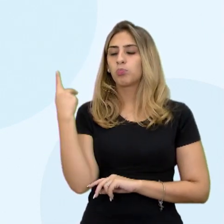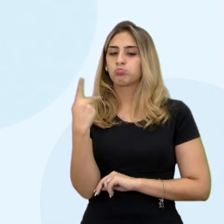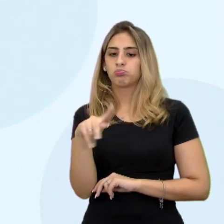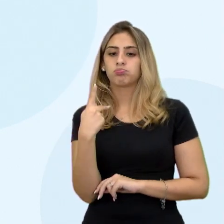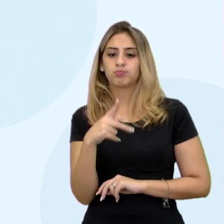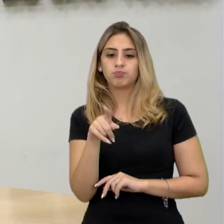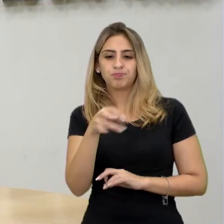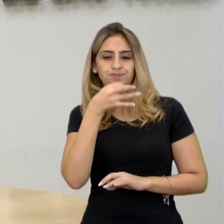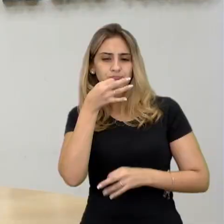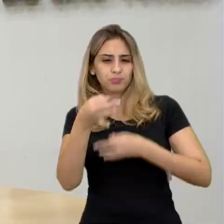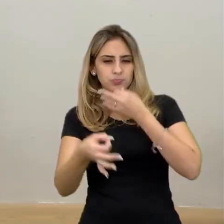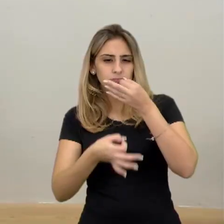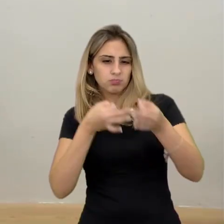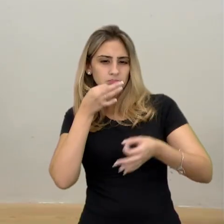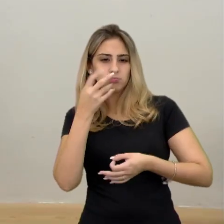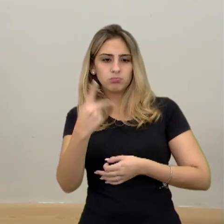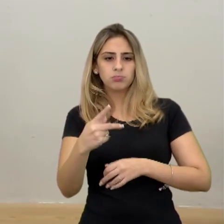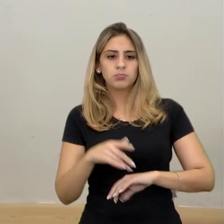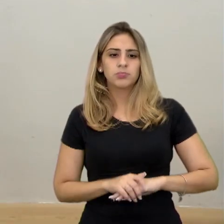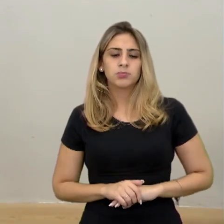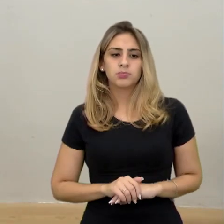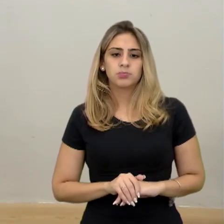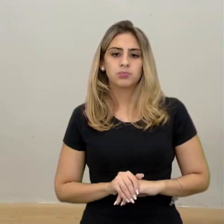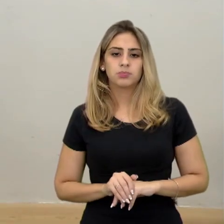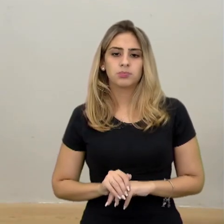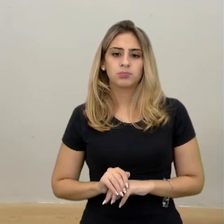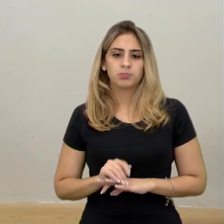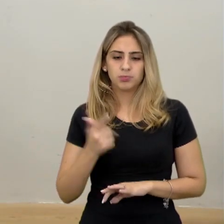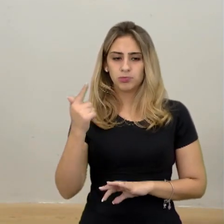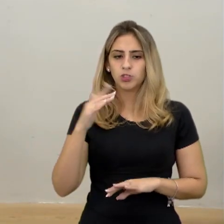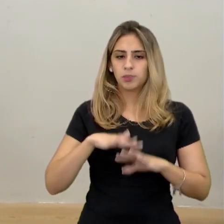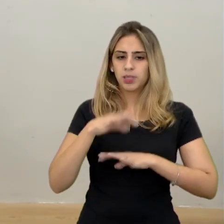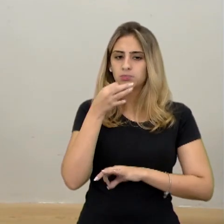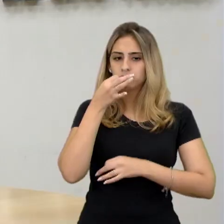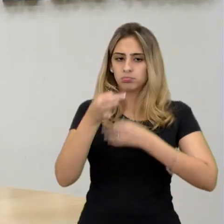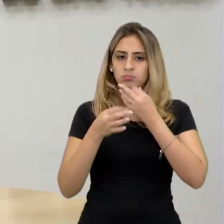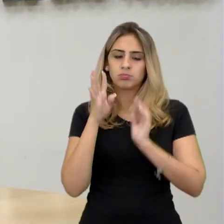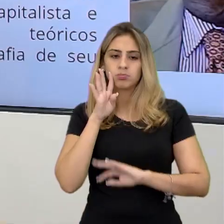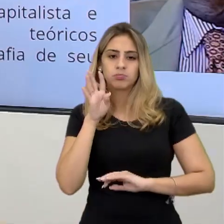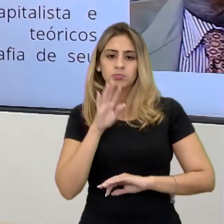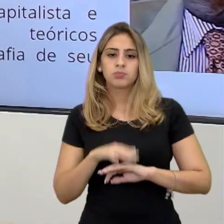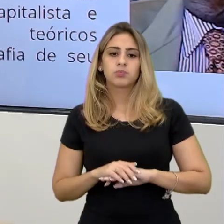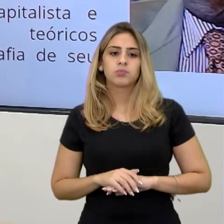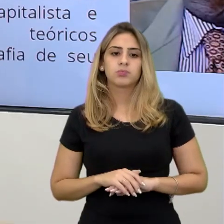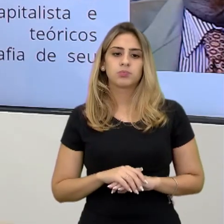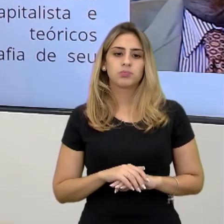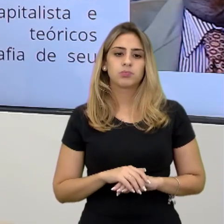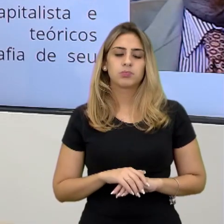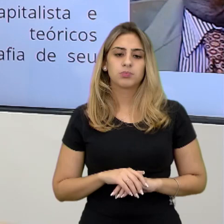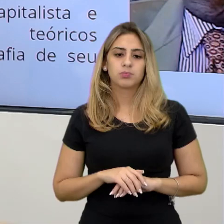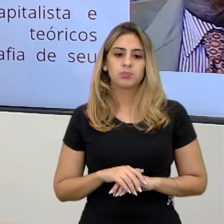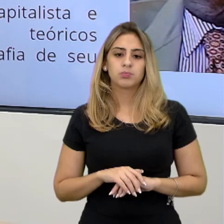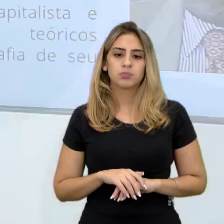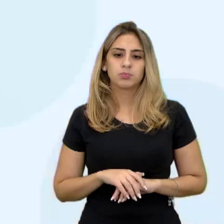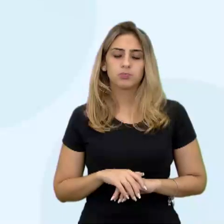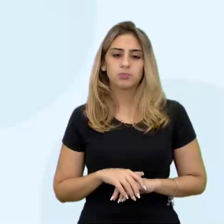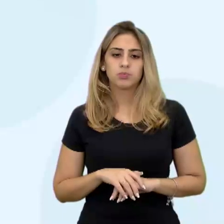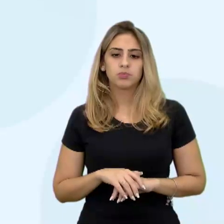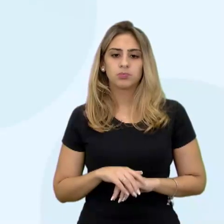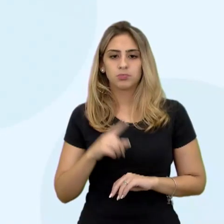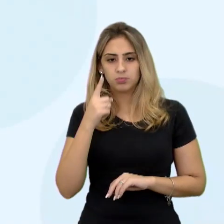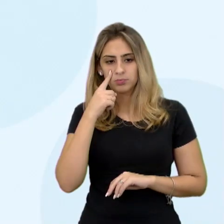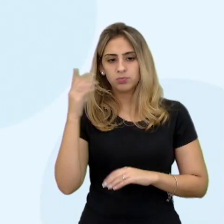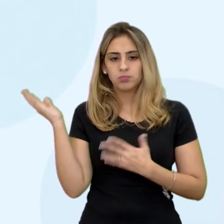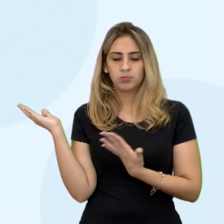fazer críticas. É uma geografia mais crítica? Isso, é uma geografia mais crítica. Legal. Vou colocar na tela, vou marcar, dar uma olhadinha